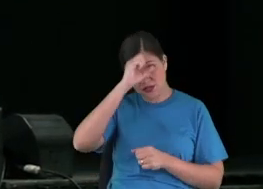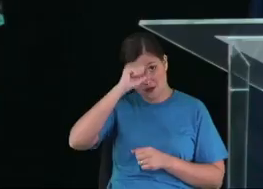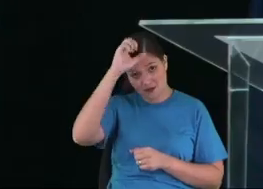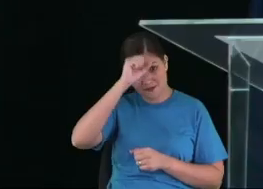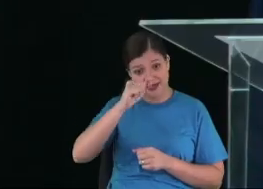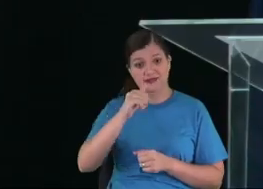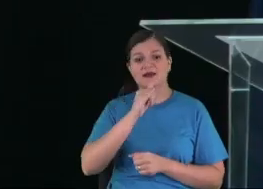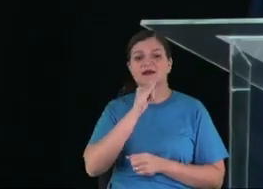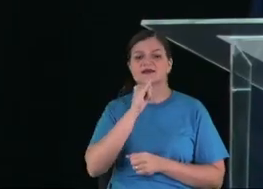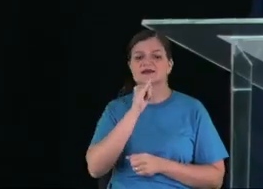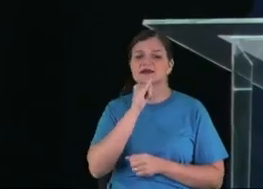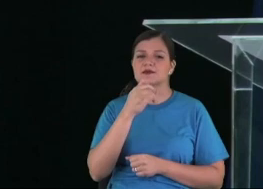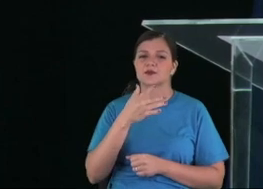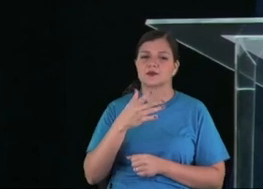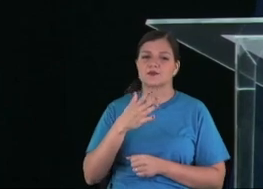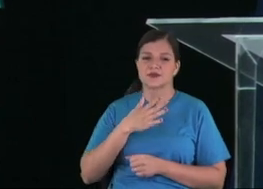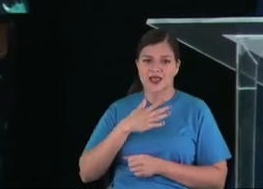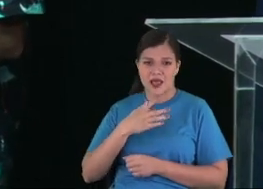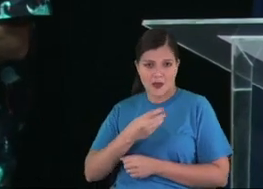Deixa eu dar um exemplo na minha vida.